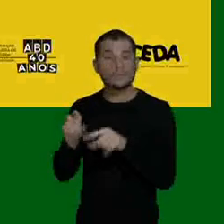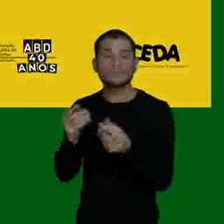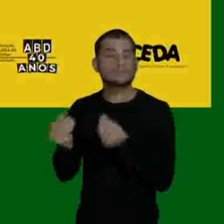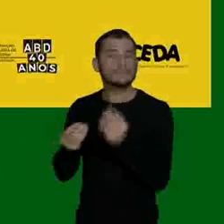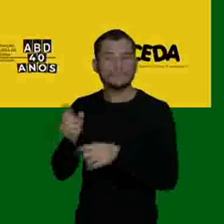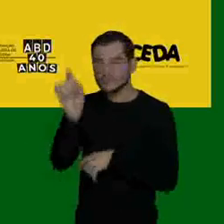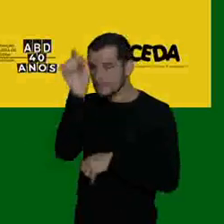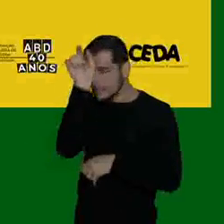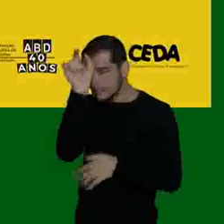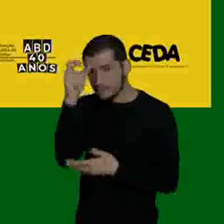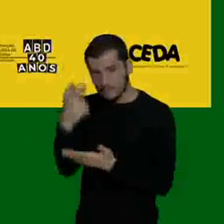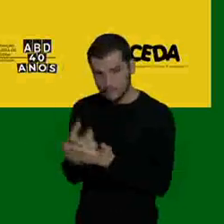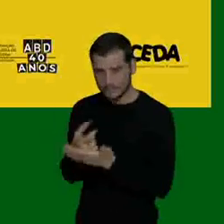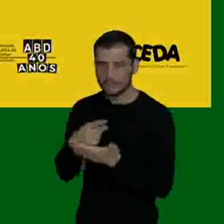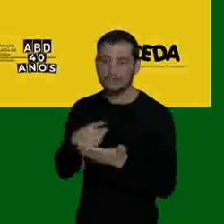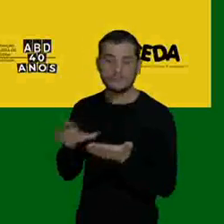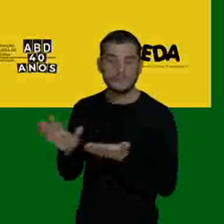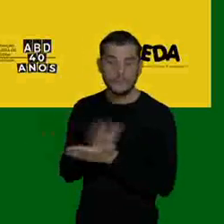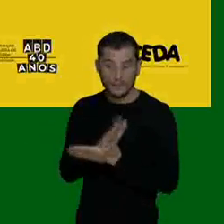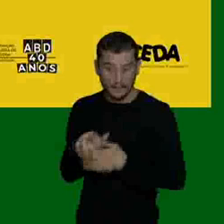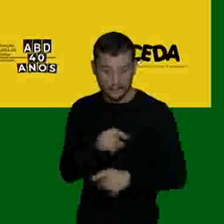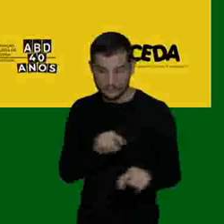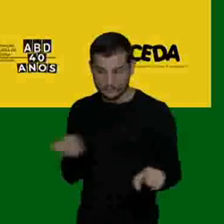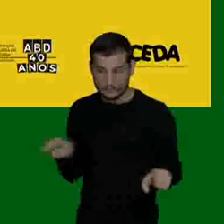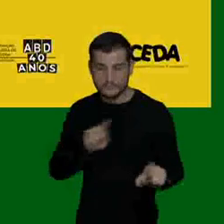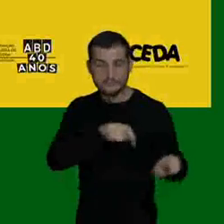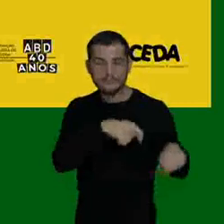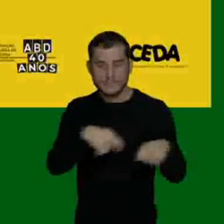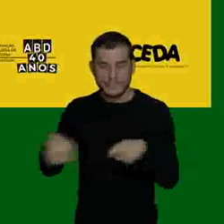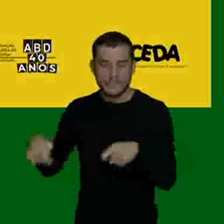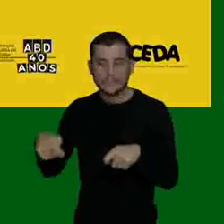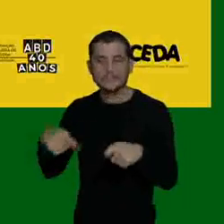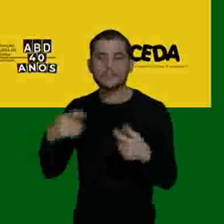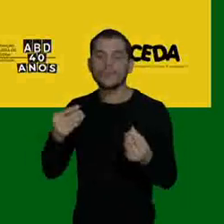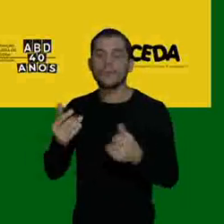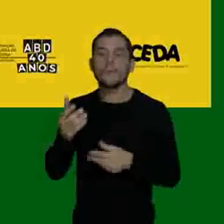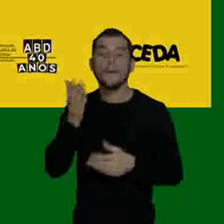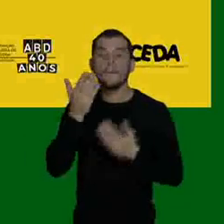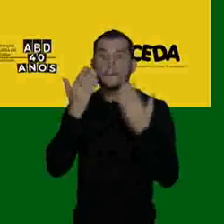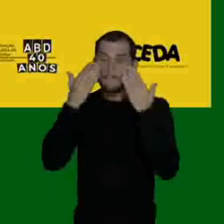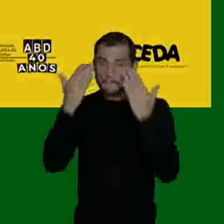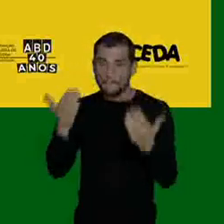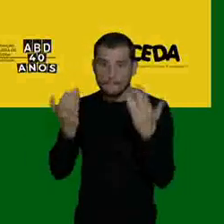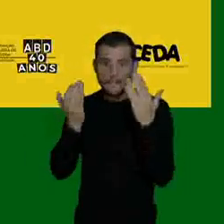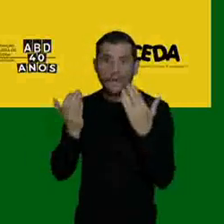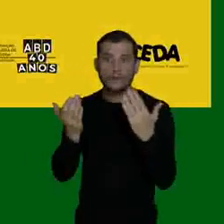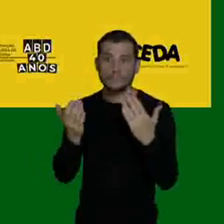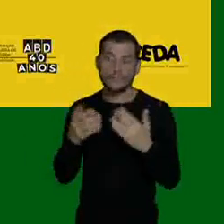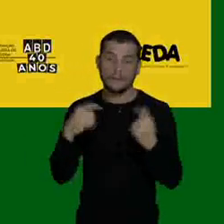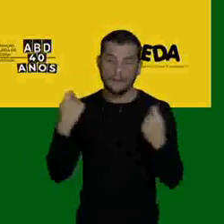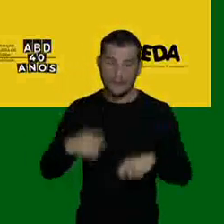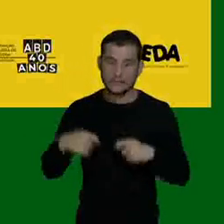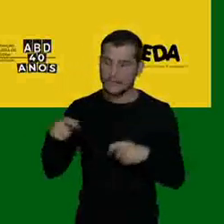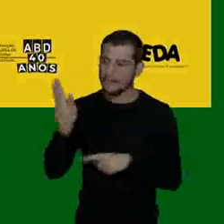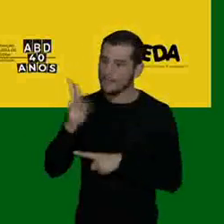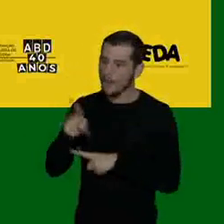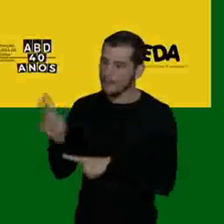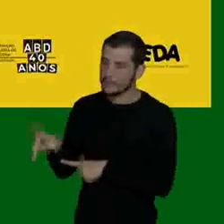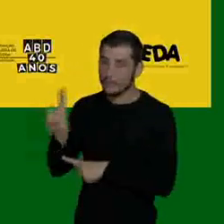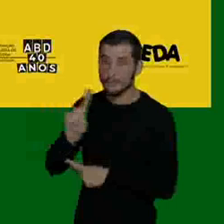professor é muito importante que às vezes os pais não percebem então o professor é o primeiro que deveria perceber esses sinais